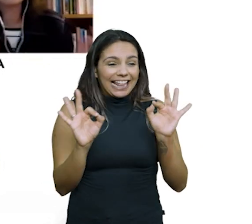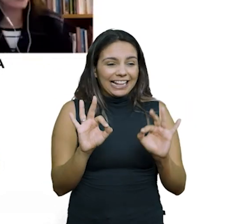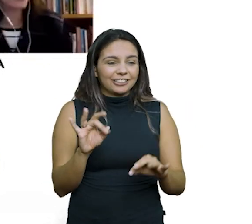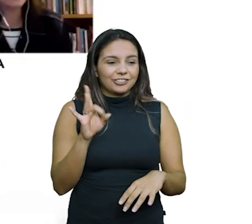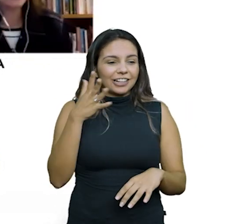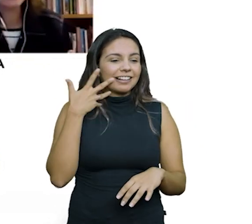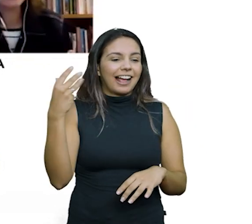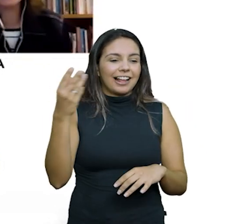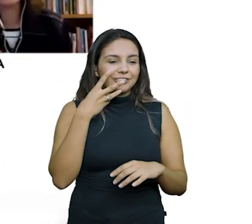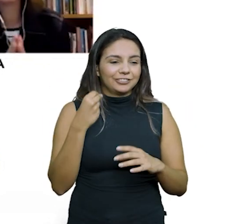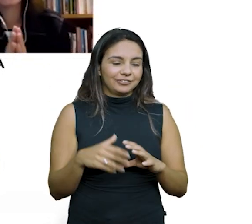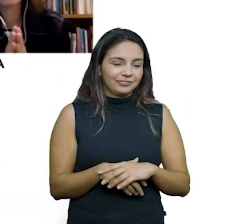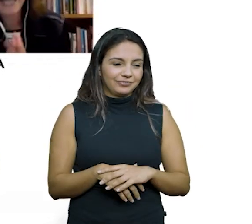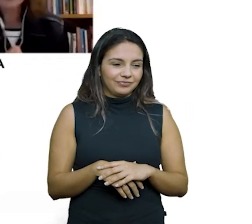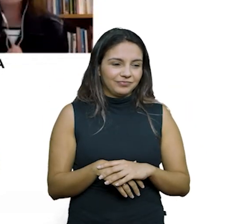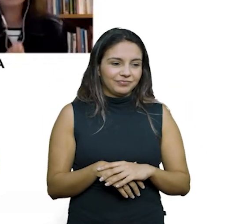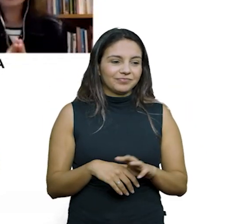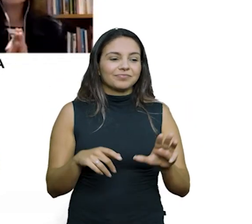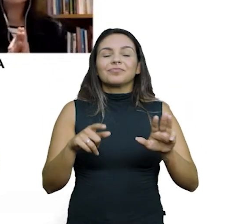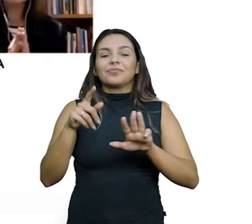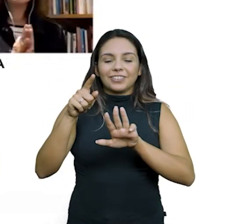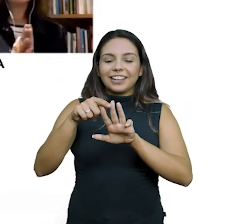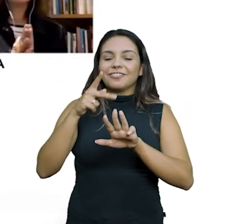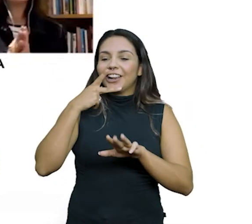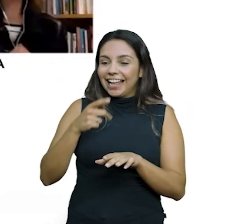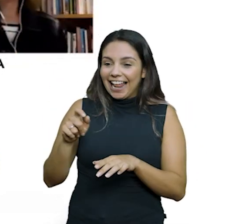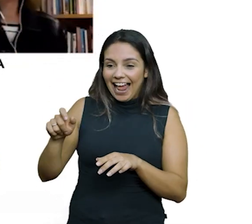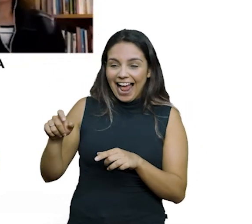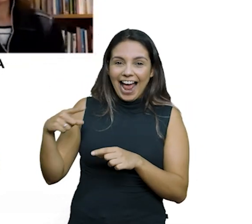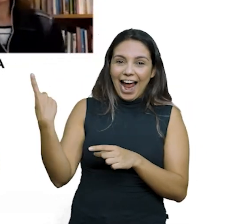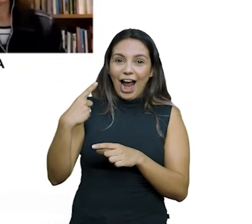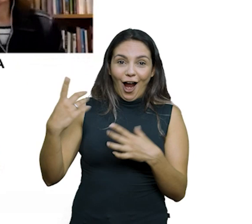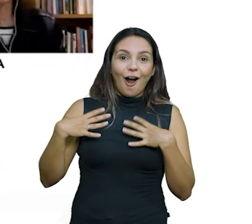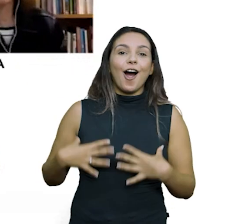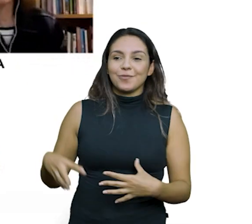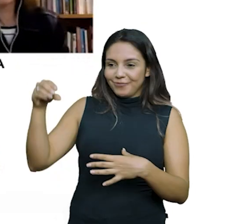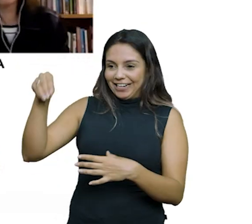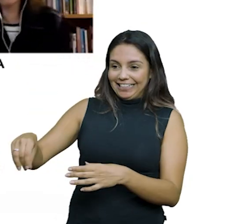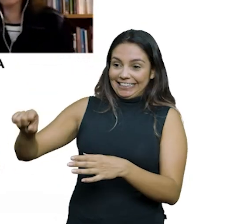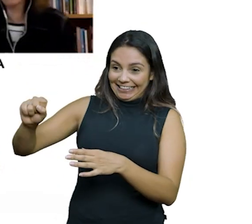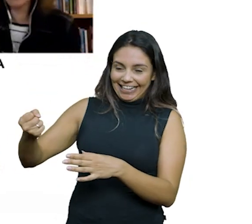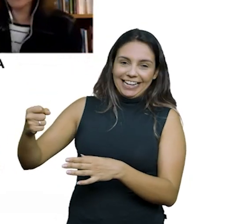nessa vida. Tranca Agora, gato, dentro da máquina de lavar, aí liga.